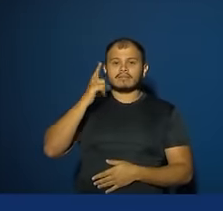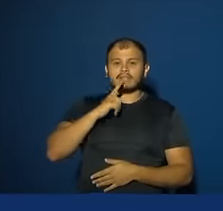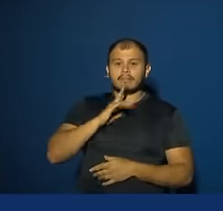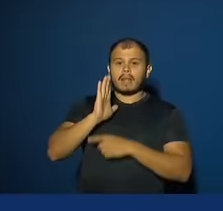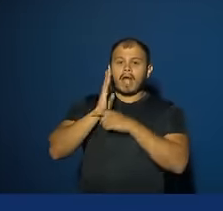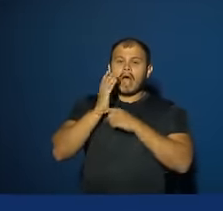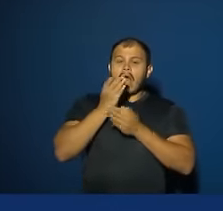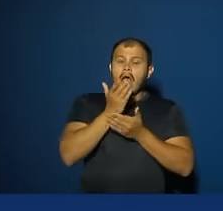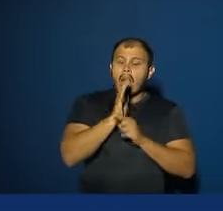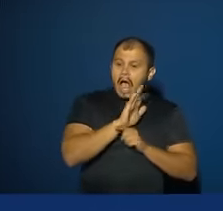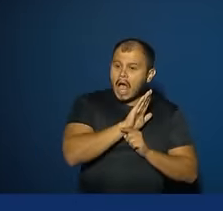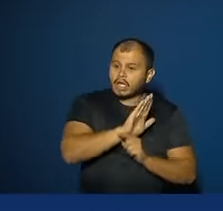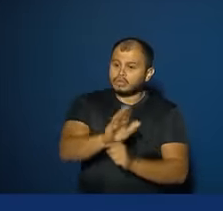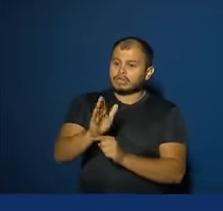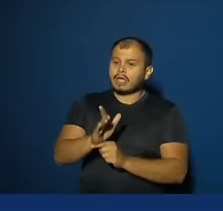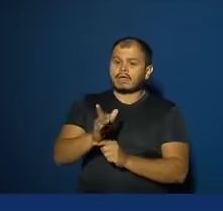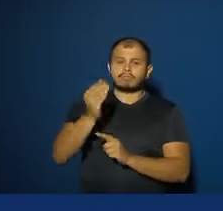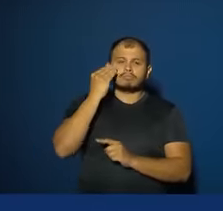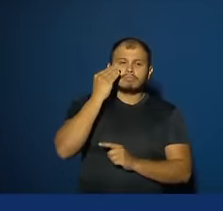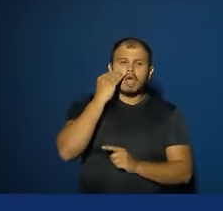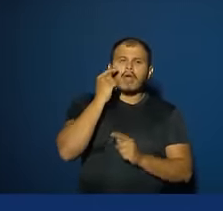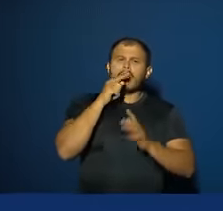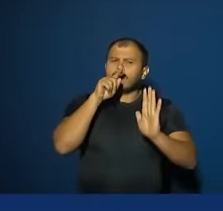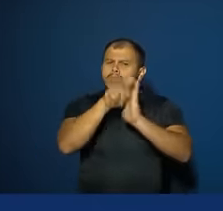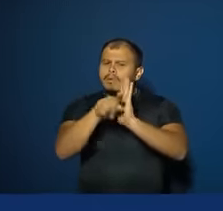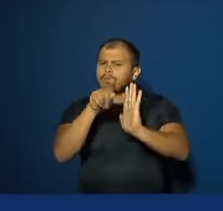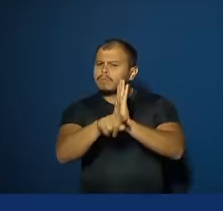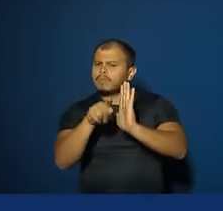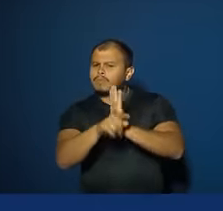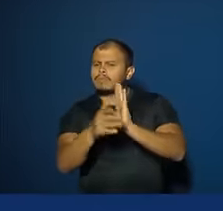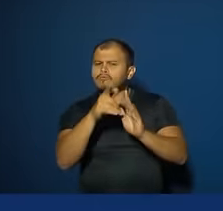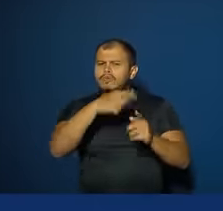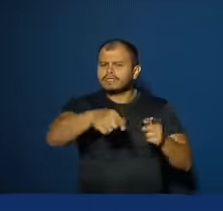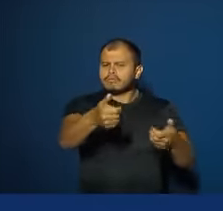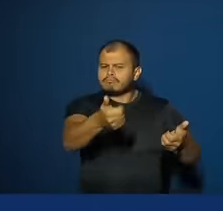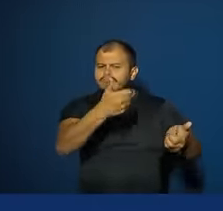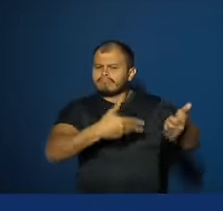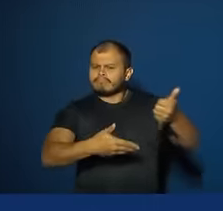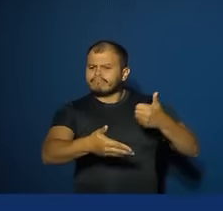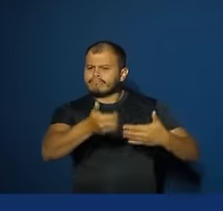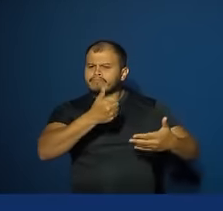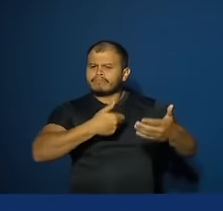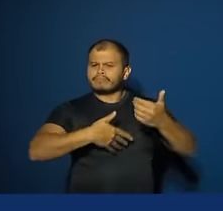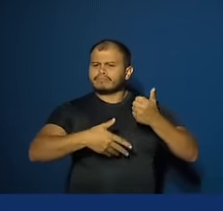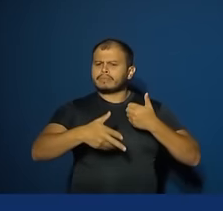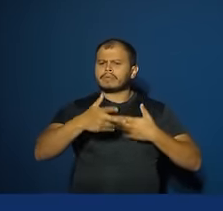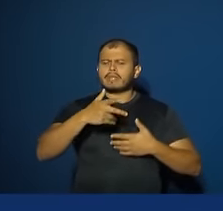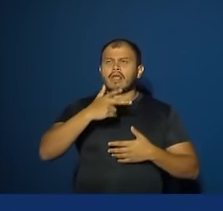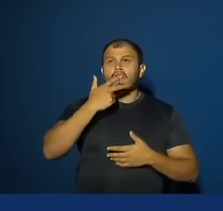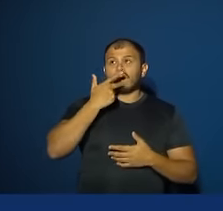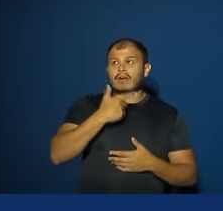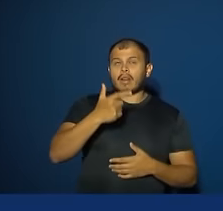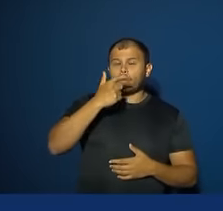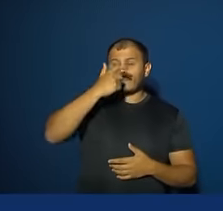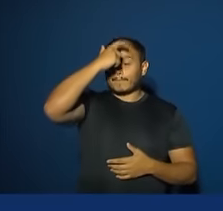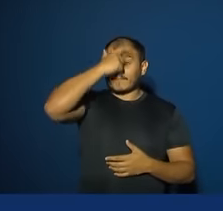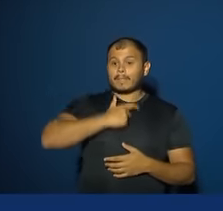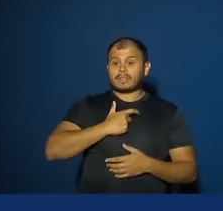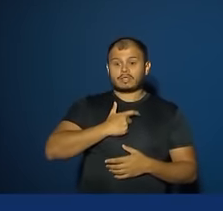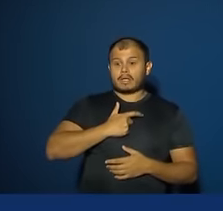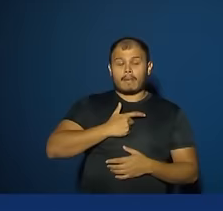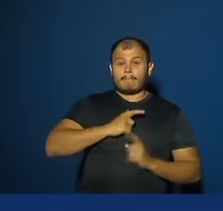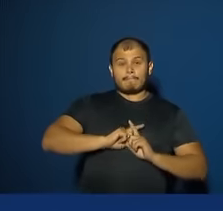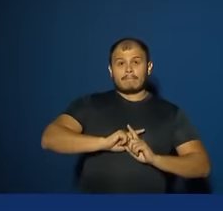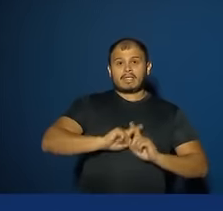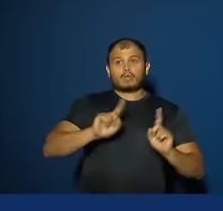benefício do público o que uma um um eu falo personagem sem nenhuma conotação